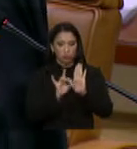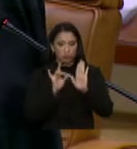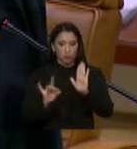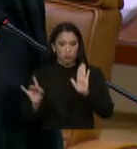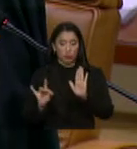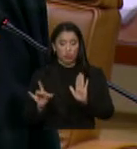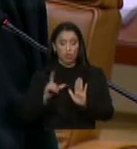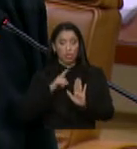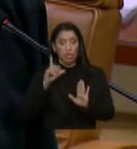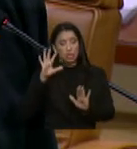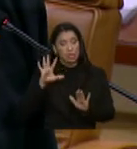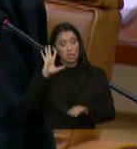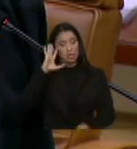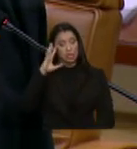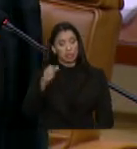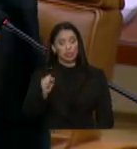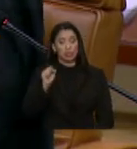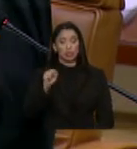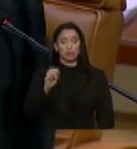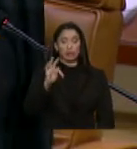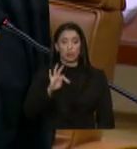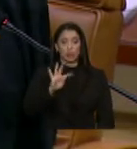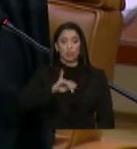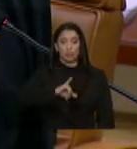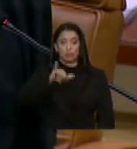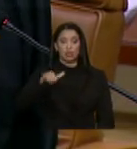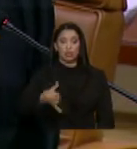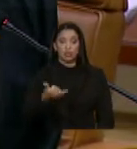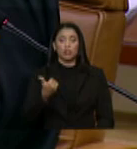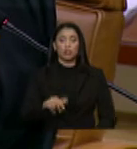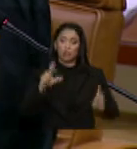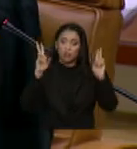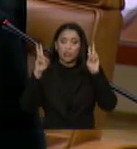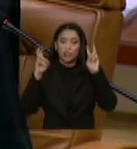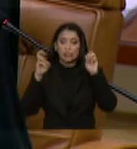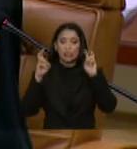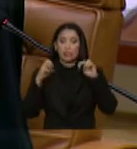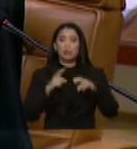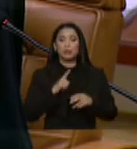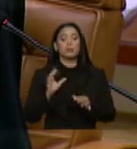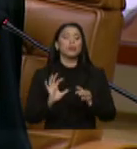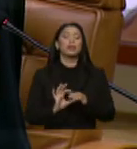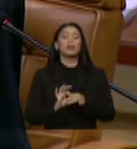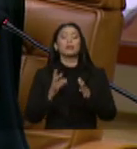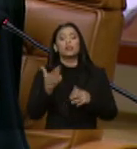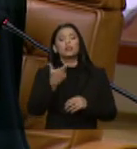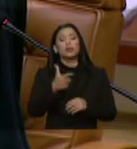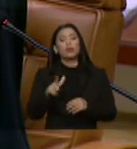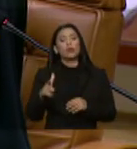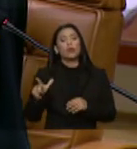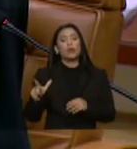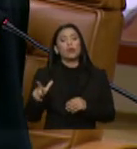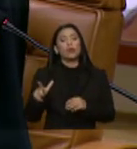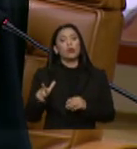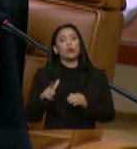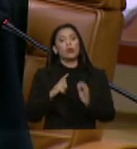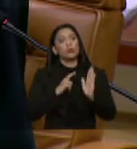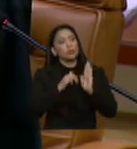decisões inclusive do Superior Tribunal de Justiça discutindo exatamente essa matéria permitindo outros métodos